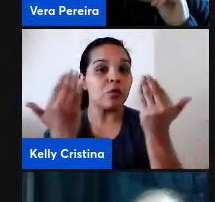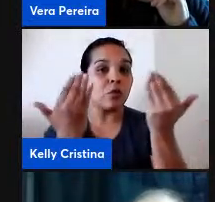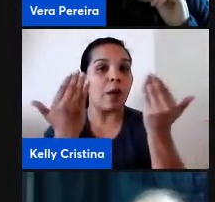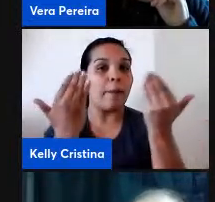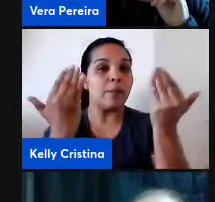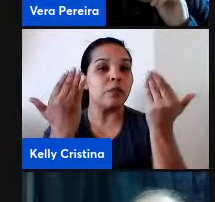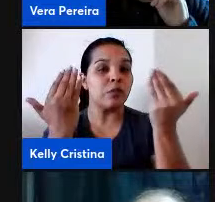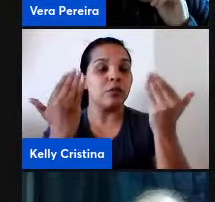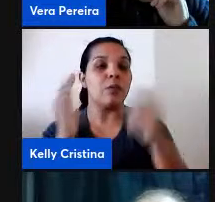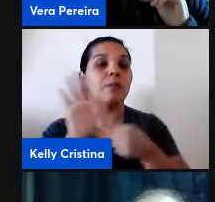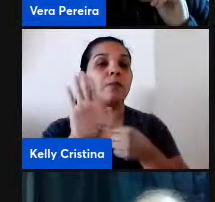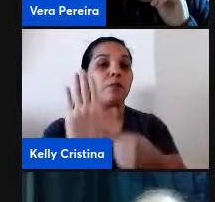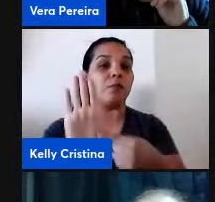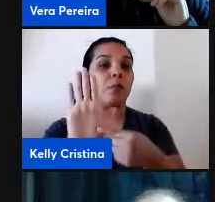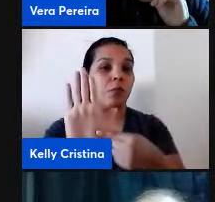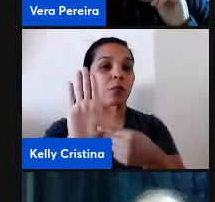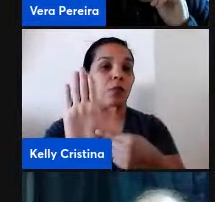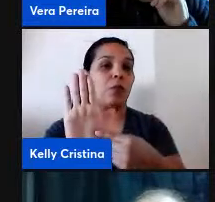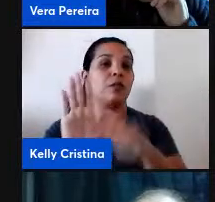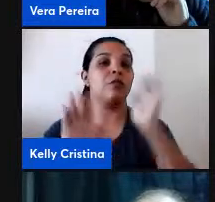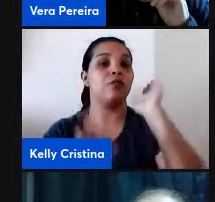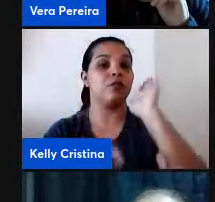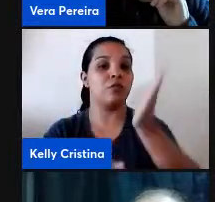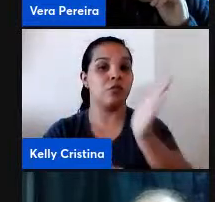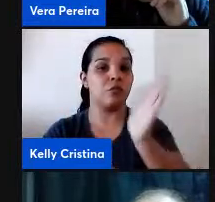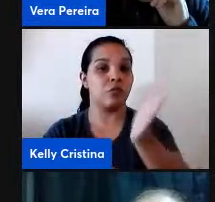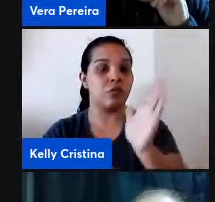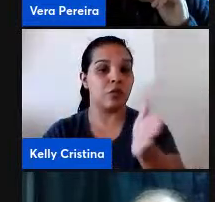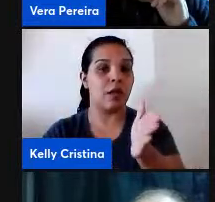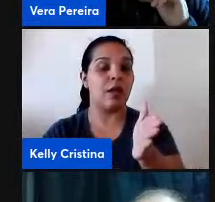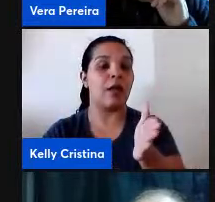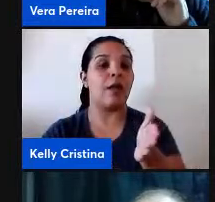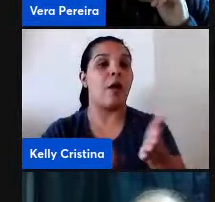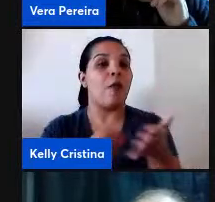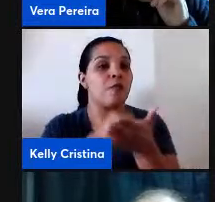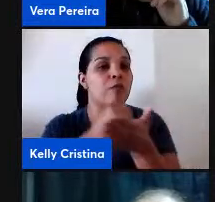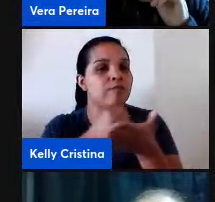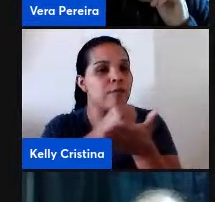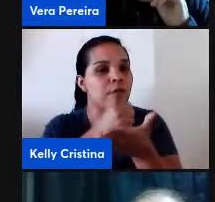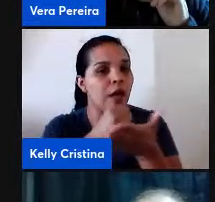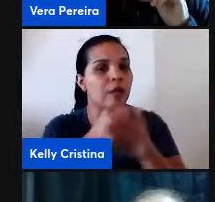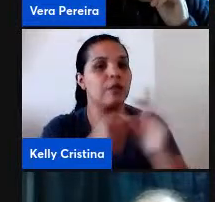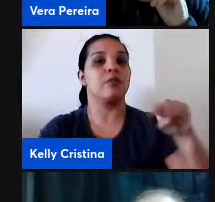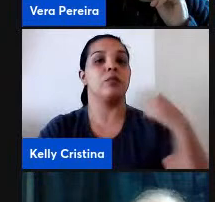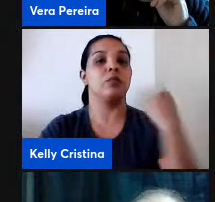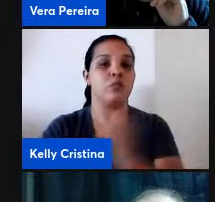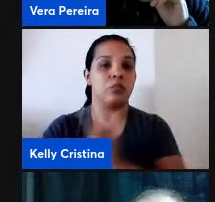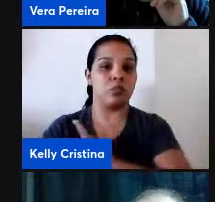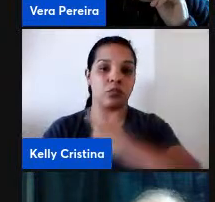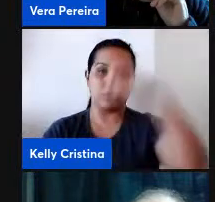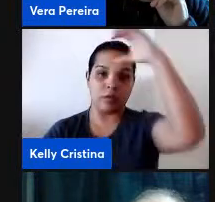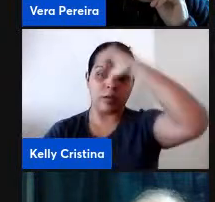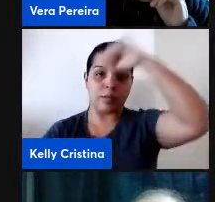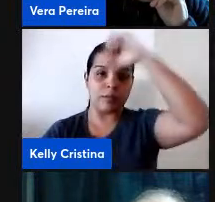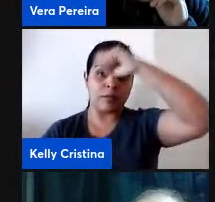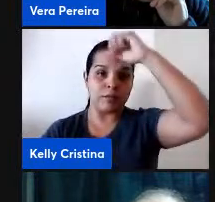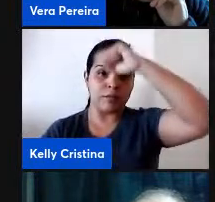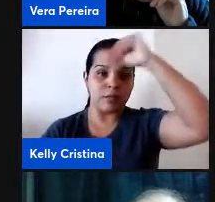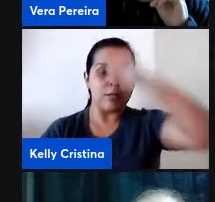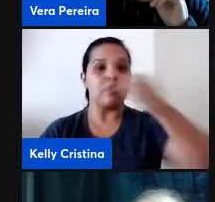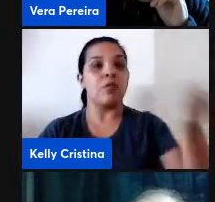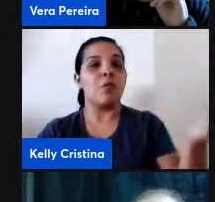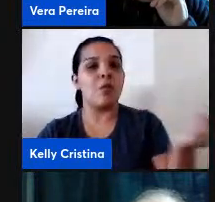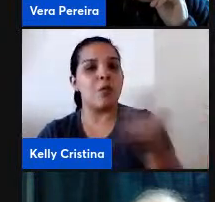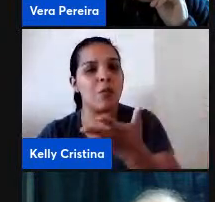mostra, dando já como fundamento que nós aprendemos, aprendemos coisas